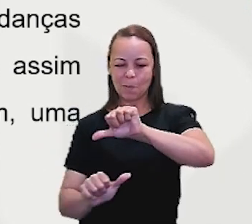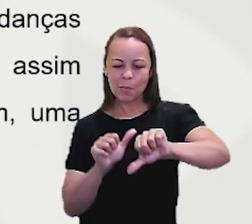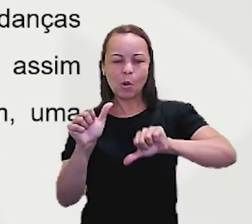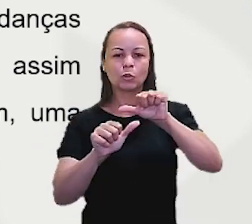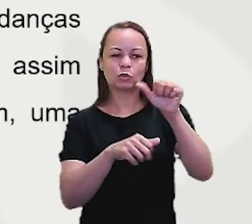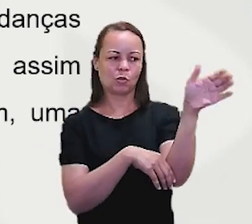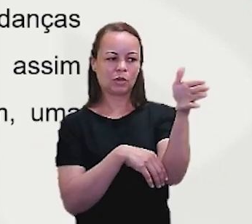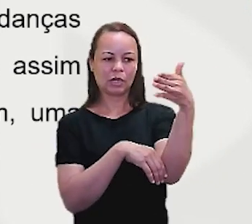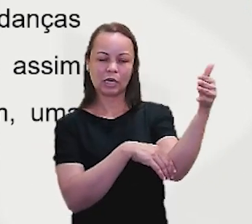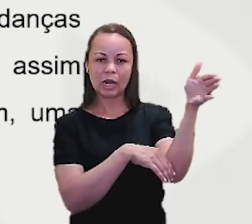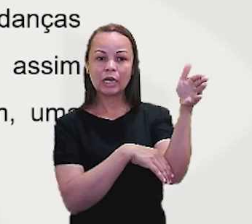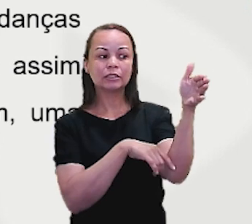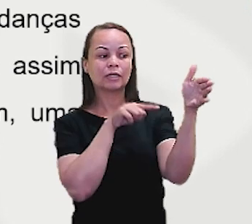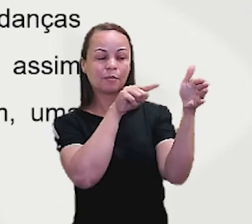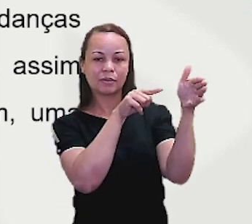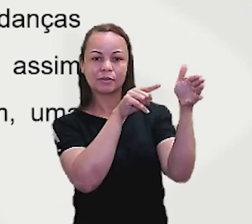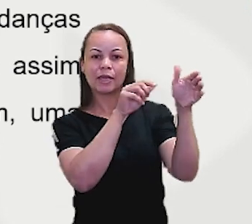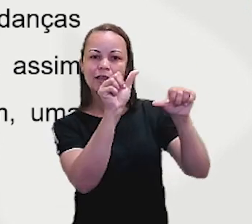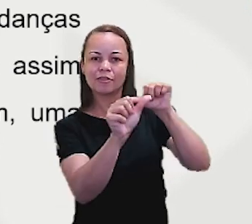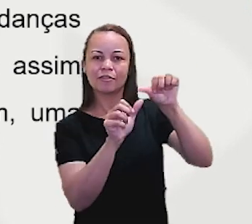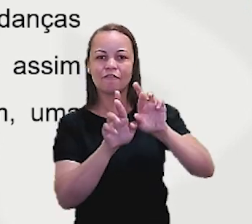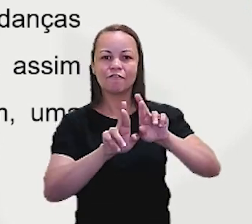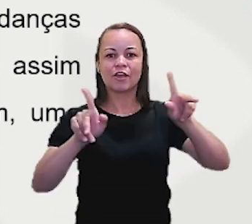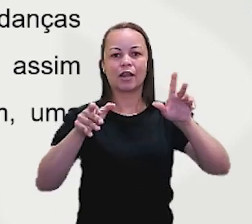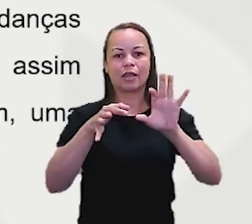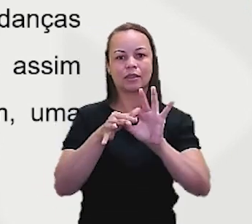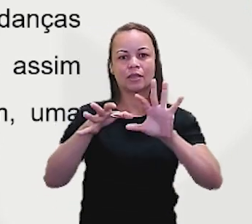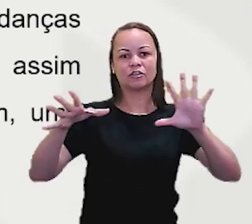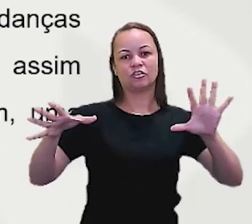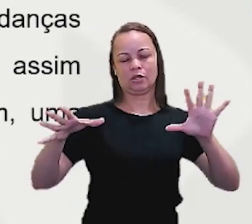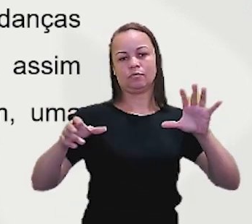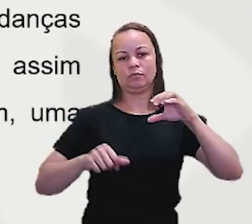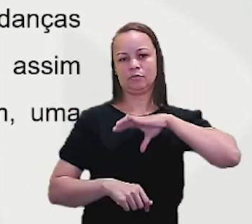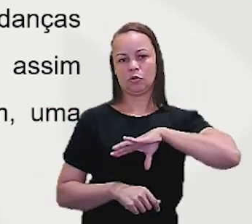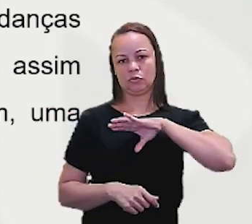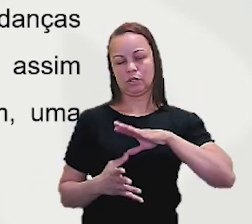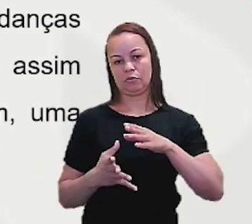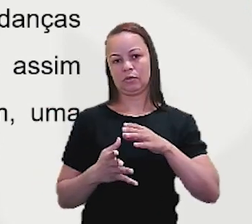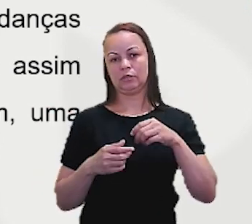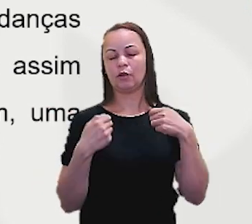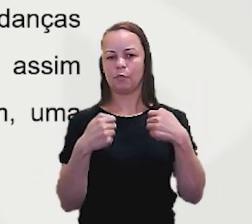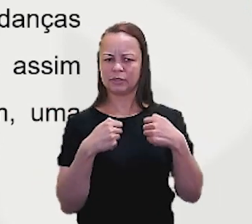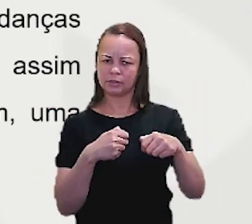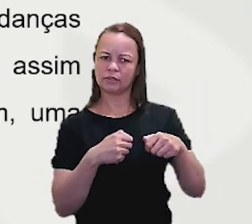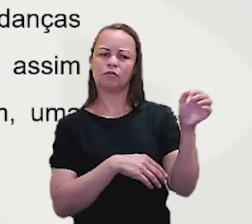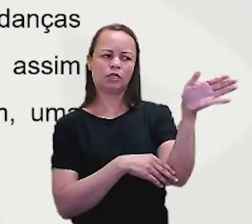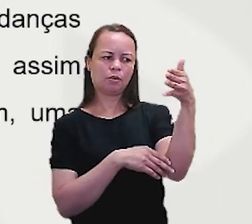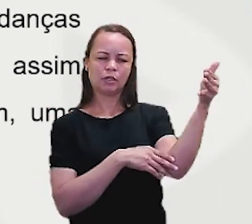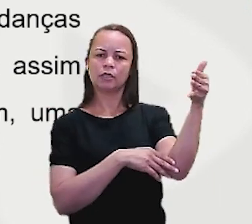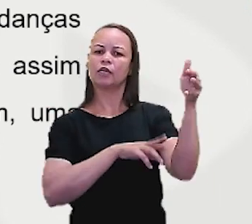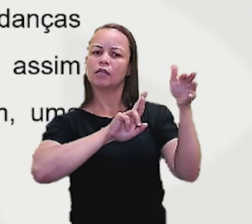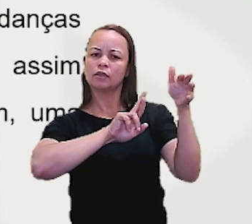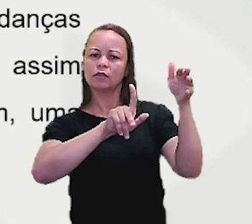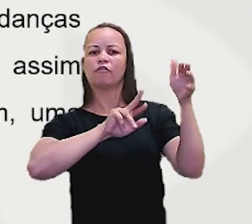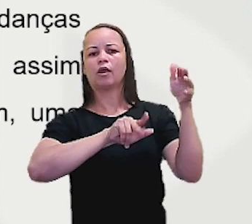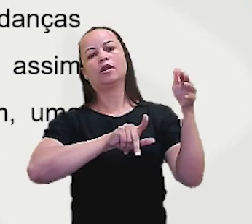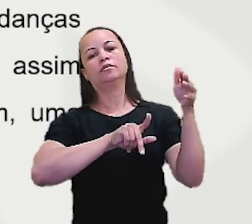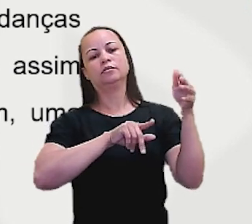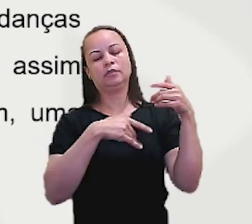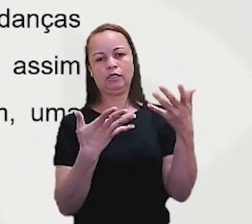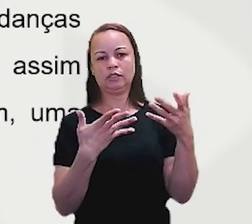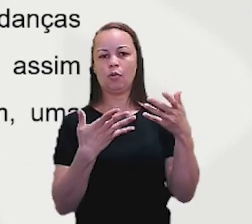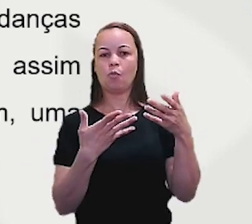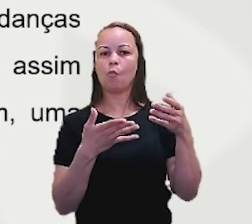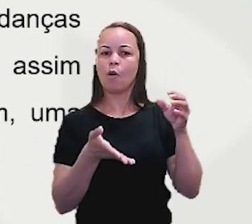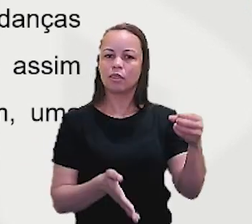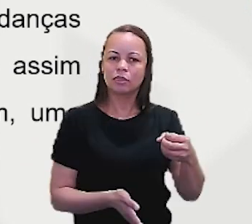nosso desligamento de Portugal, então a bandeira tinha que ser outra. A bandeira tinha que representar uma nova